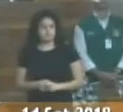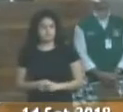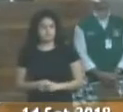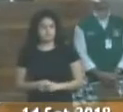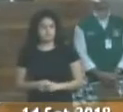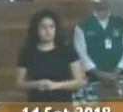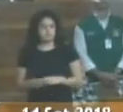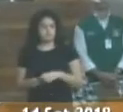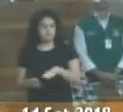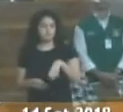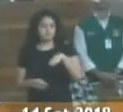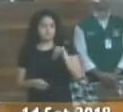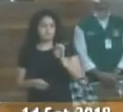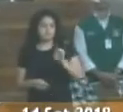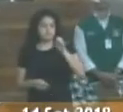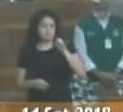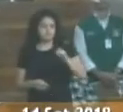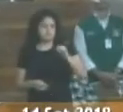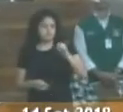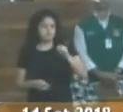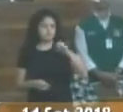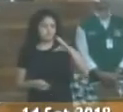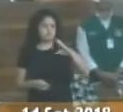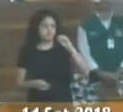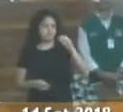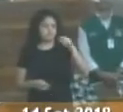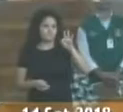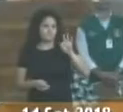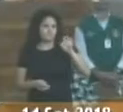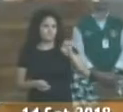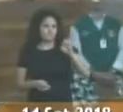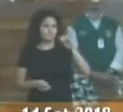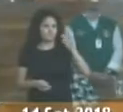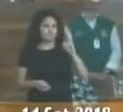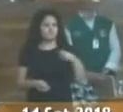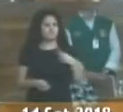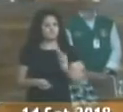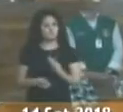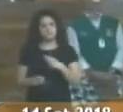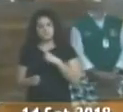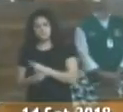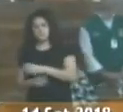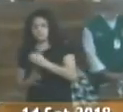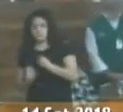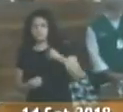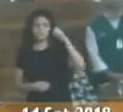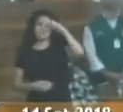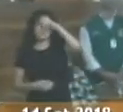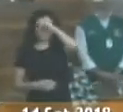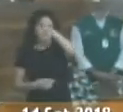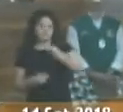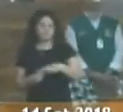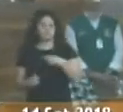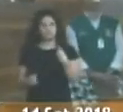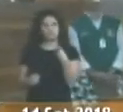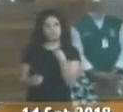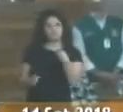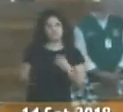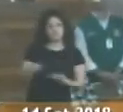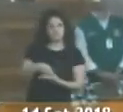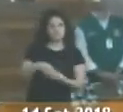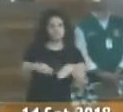os escoteiros, o grupo de escoteiros para Palmas e tudo mais, mas esbarramos em uma série de dificuldades que eles não podem chegar à Praia de